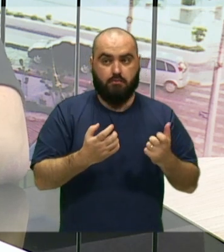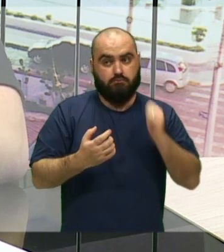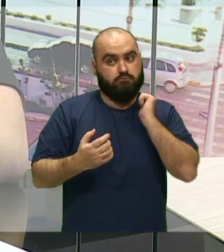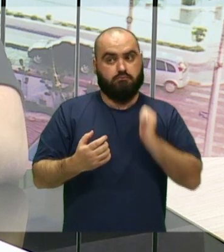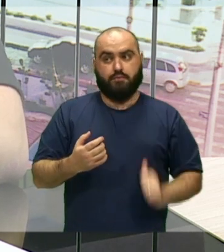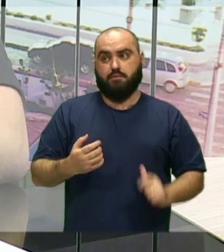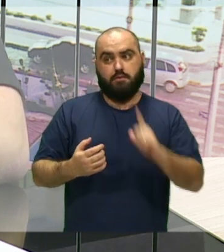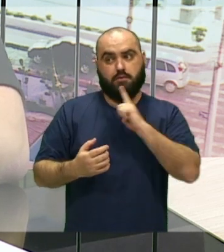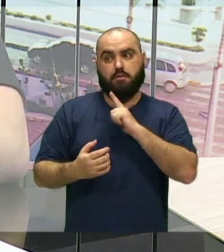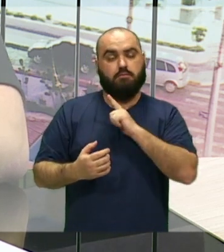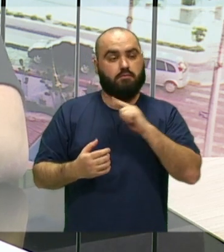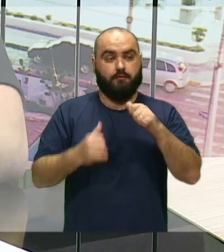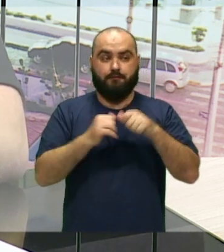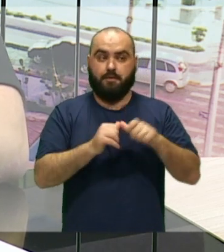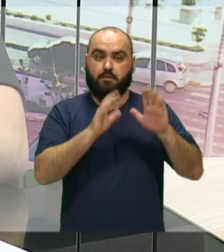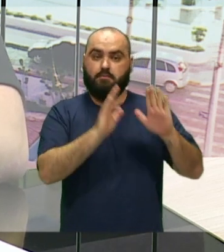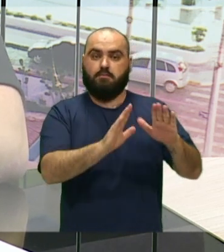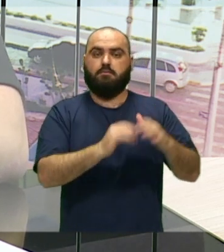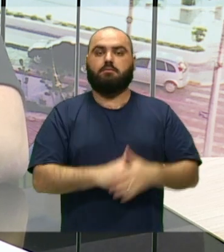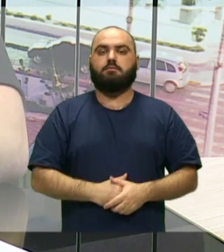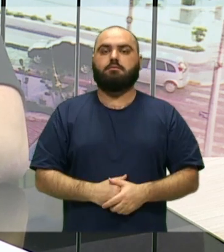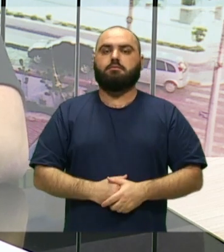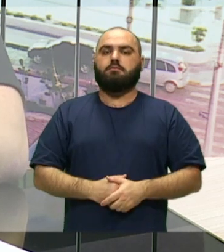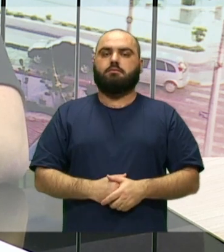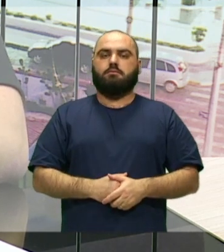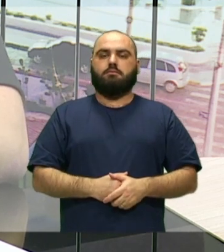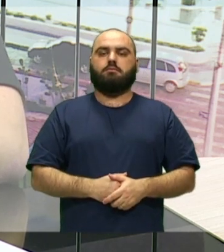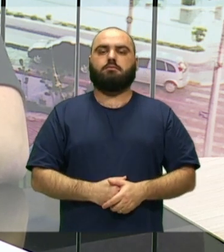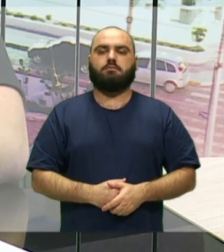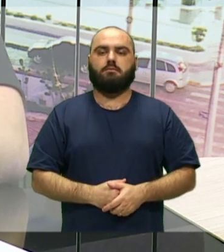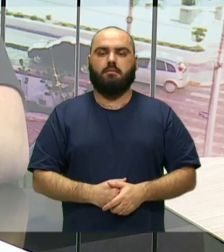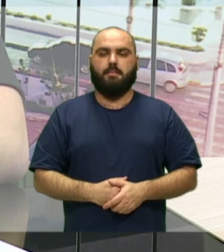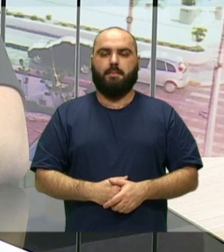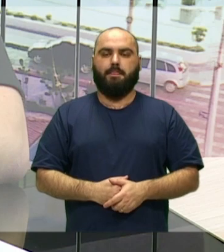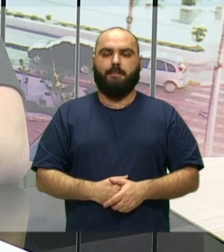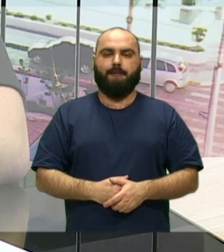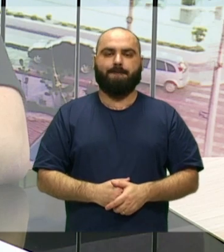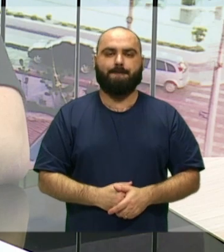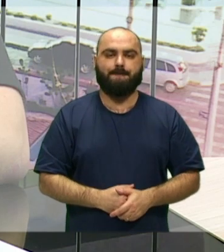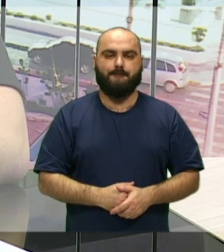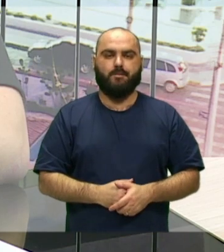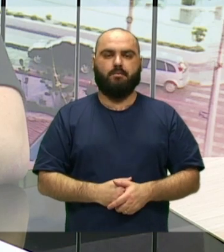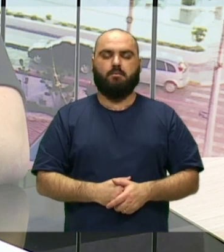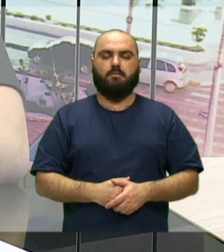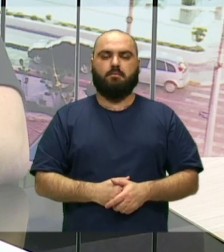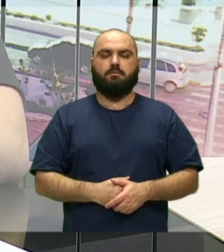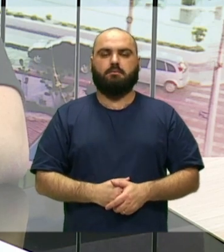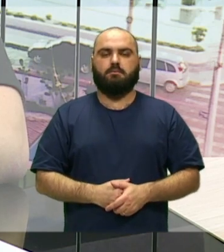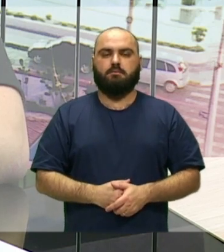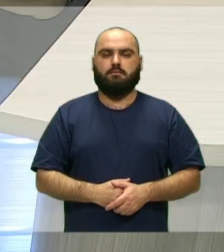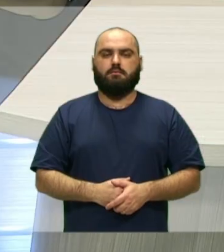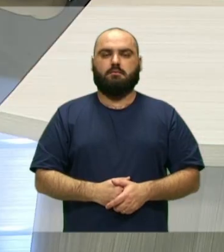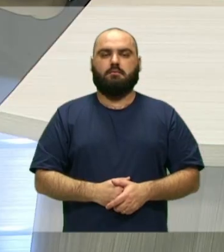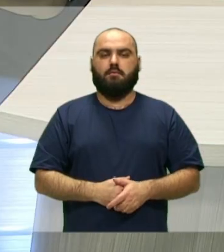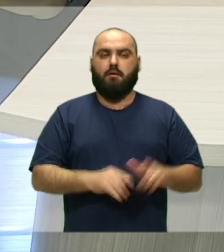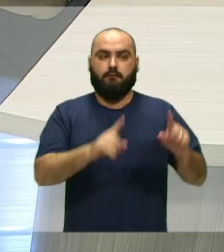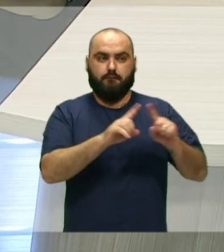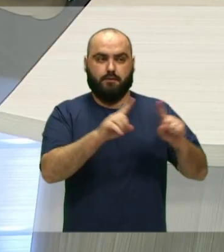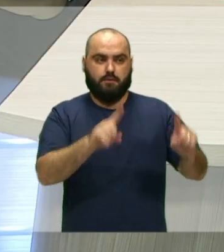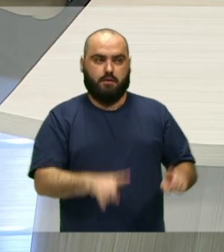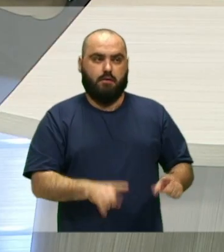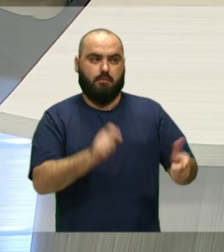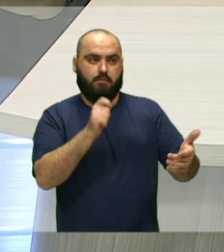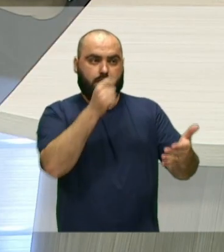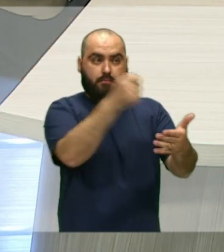existe ela bolsa na verdade ela é um é um eh o servidor paga e recebe